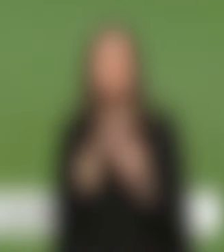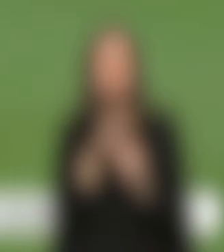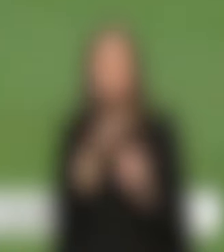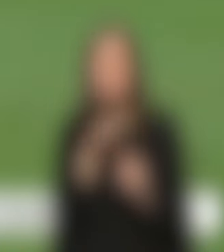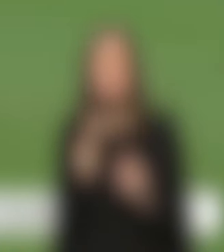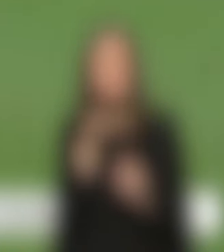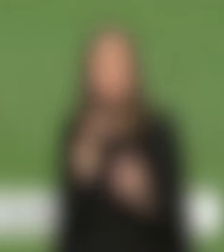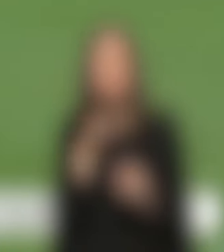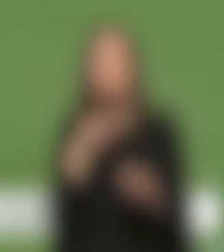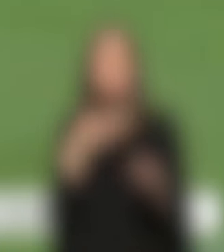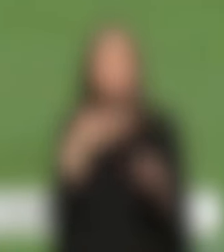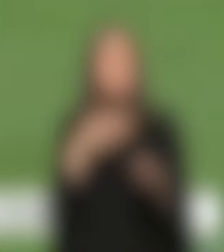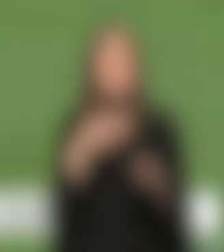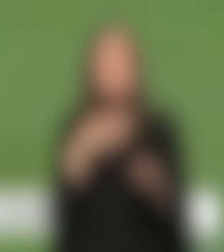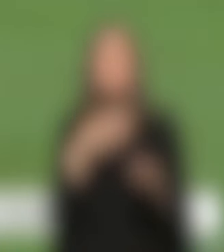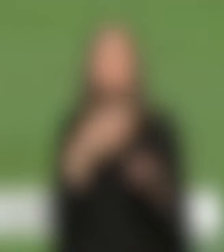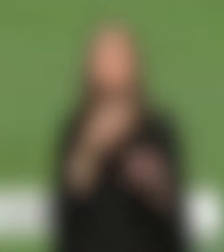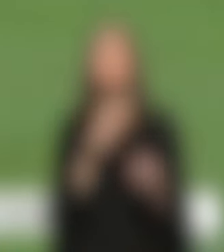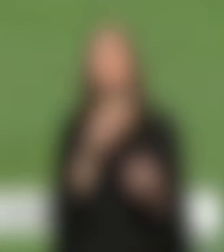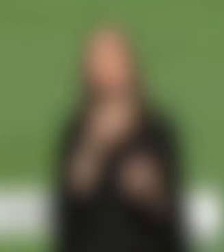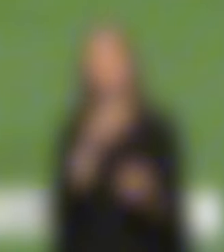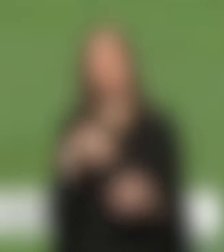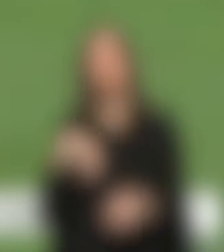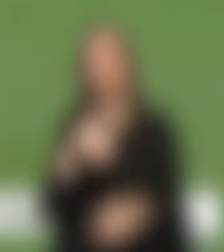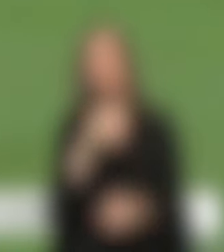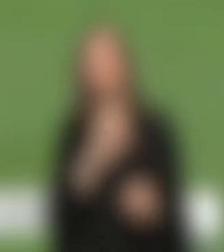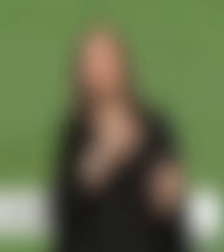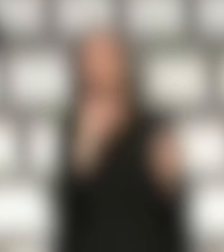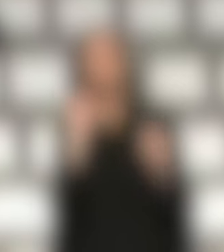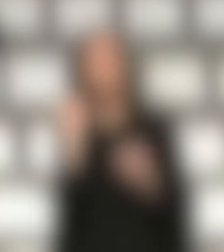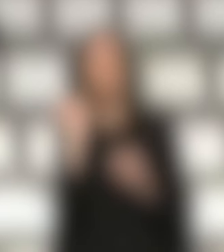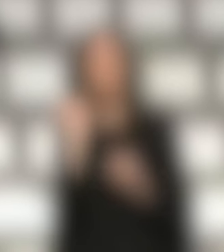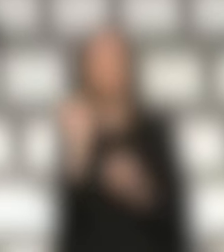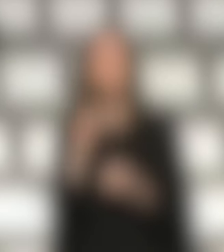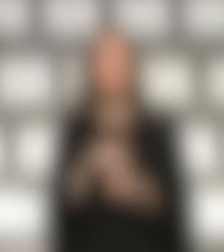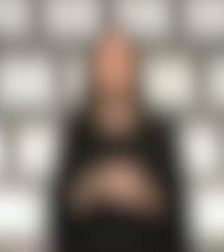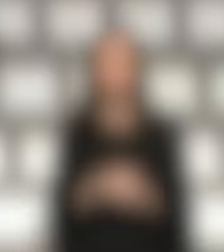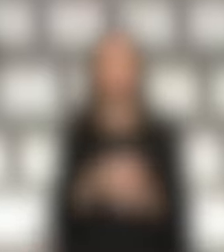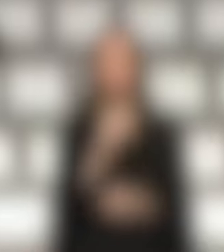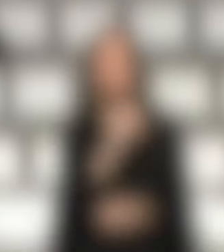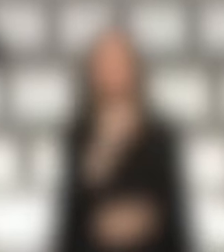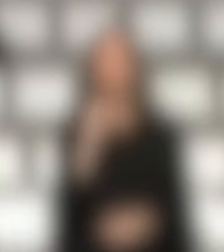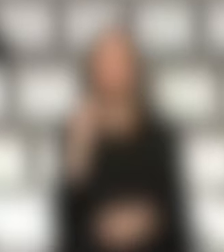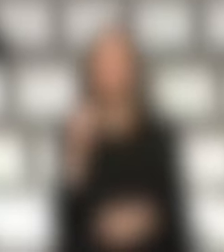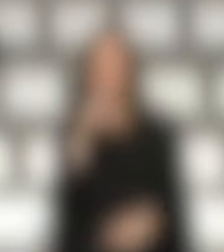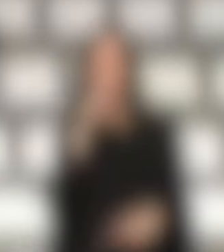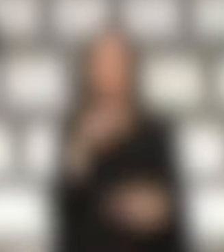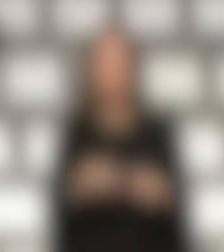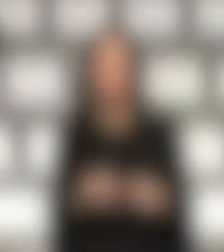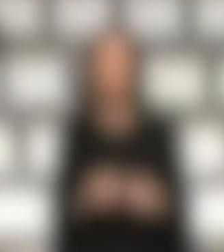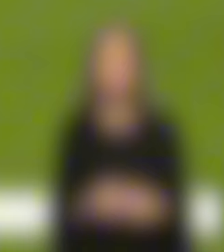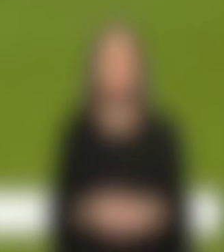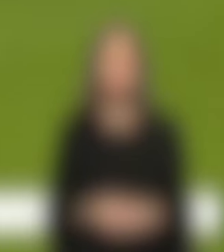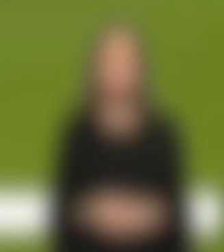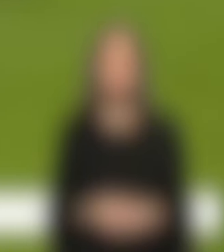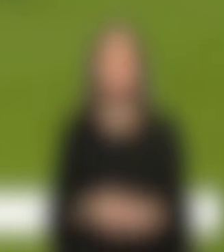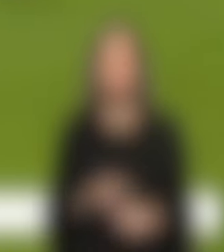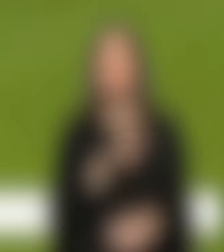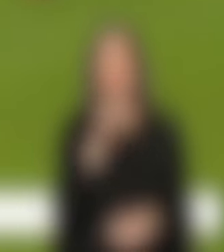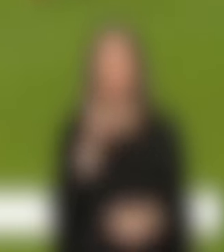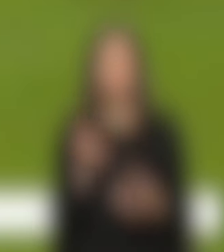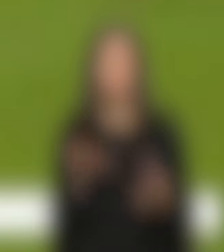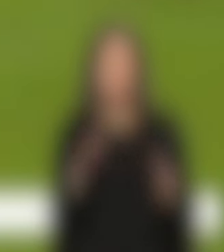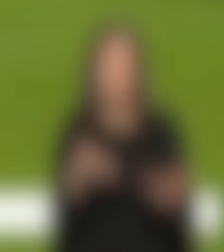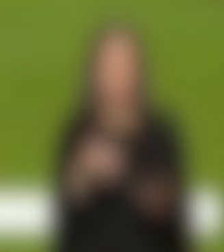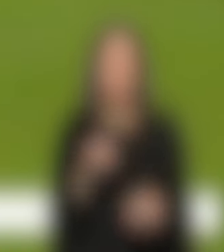Rafael Tavares fez de guarda-redes e evitou o golo do Lusitânia. 0-0 resultado ao intervalo. Na segunda parte,